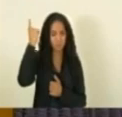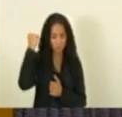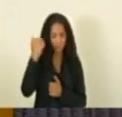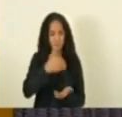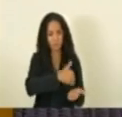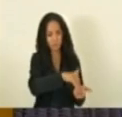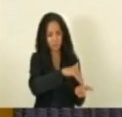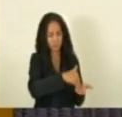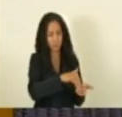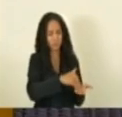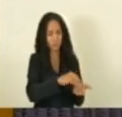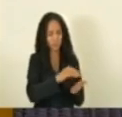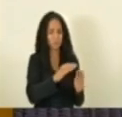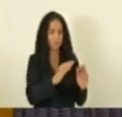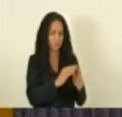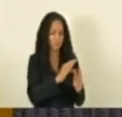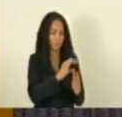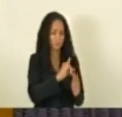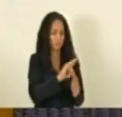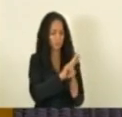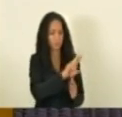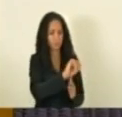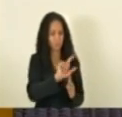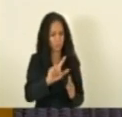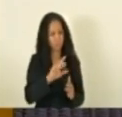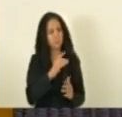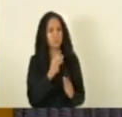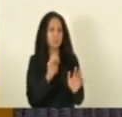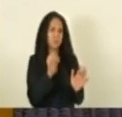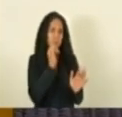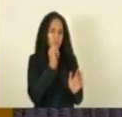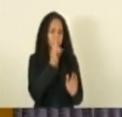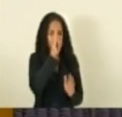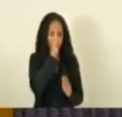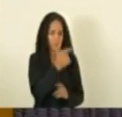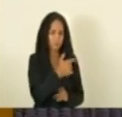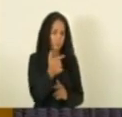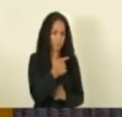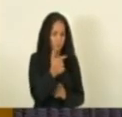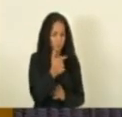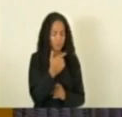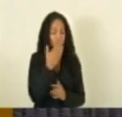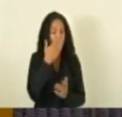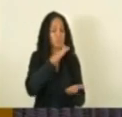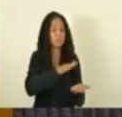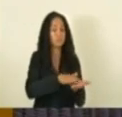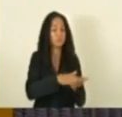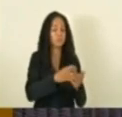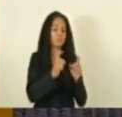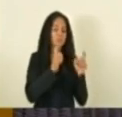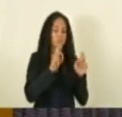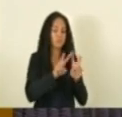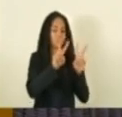Casa Civil disse assim, dia 22, mandei um recado de novo para ele, cobrando da reunião sobre o PL do